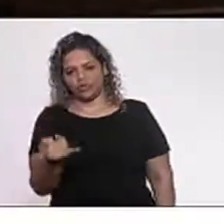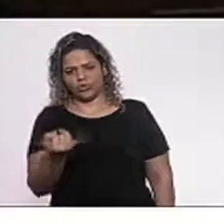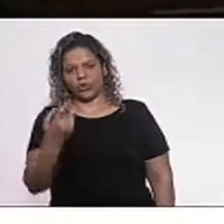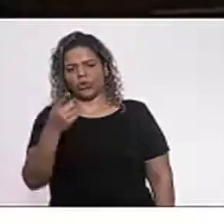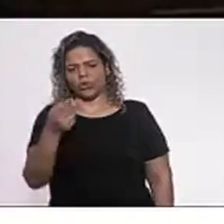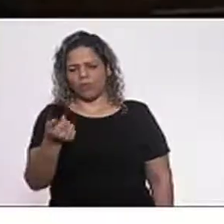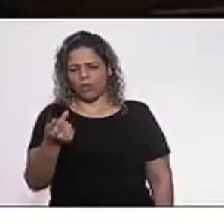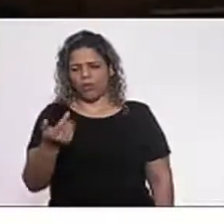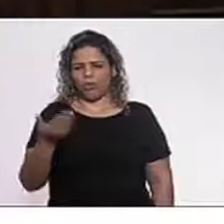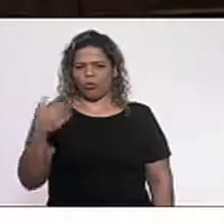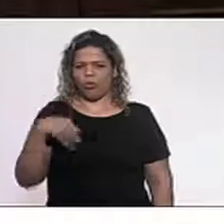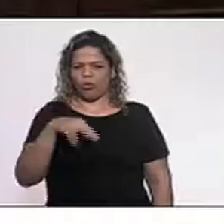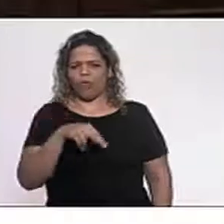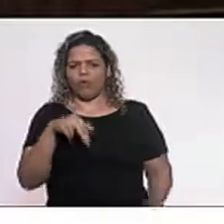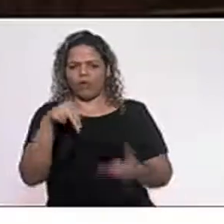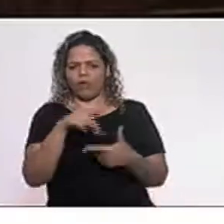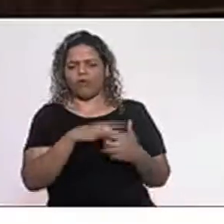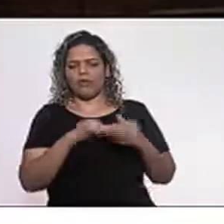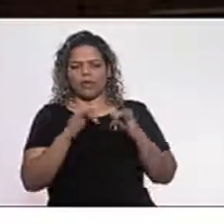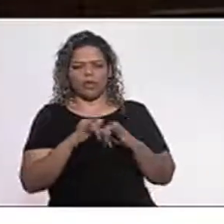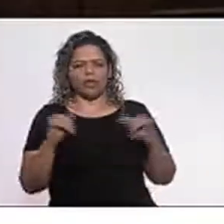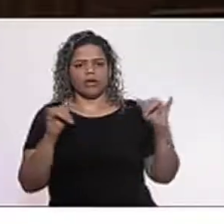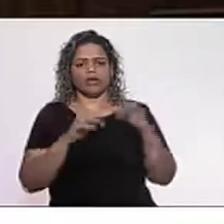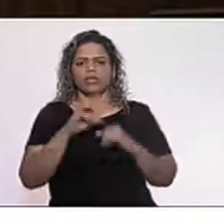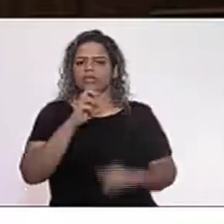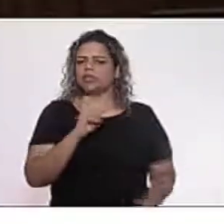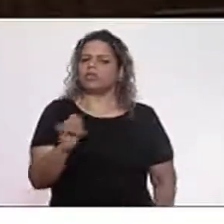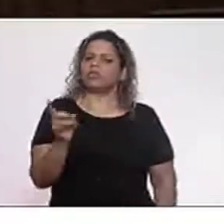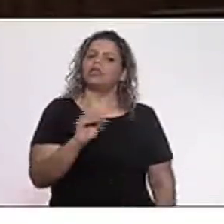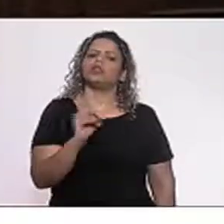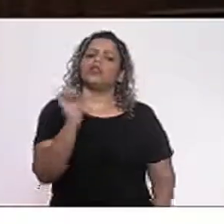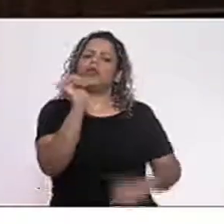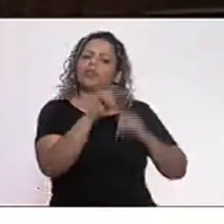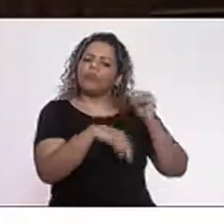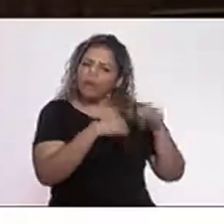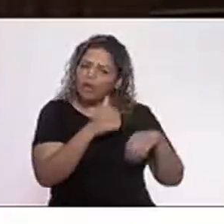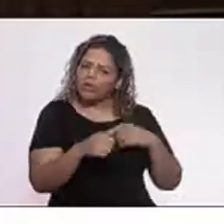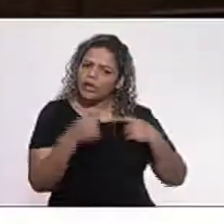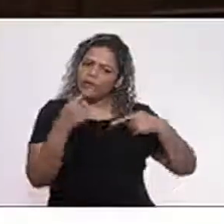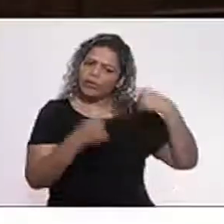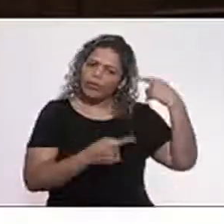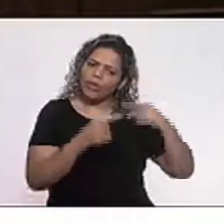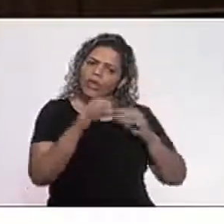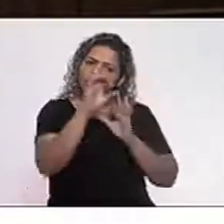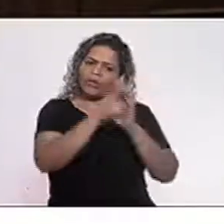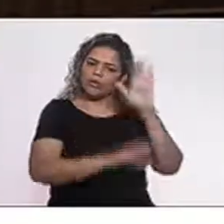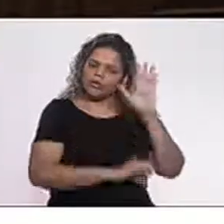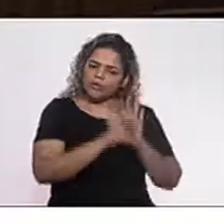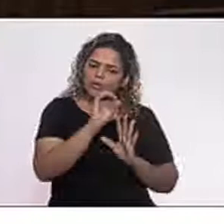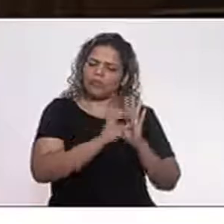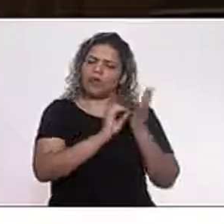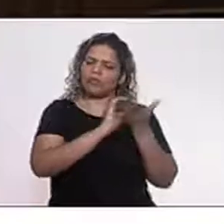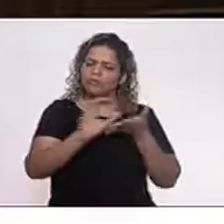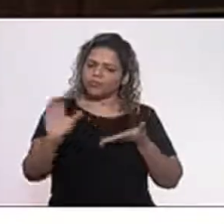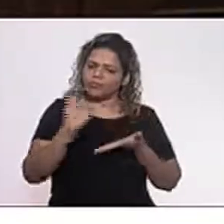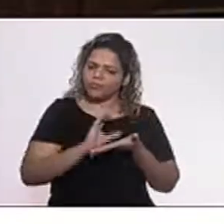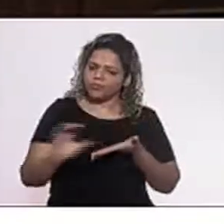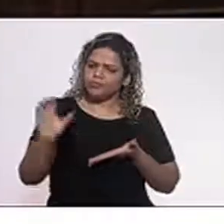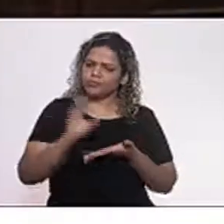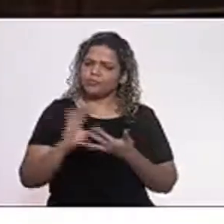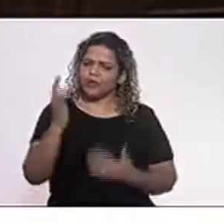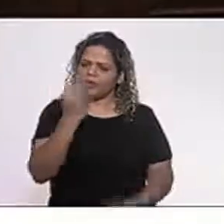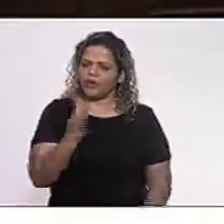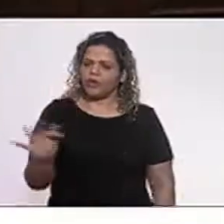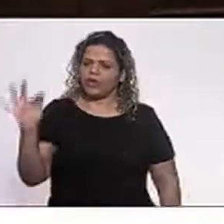público recentemente para manifestar que, se não for modificada a política orçamentária do MEC em relação às universidades